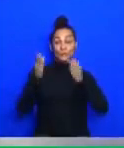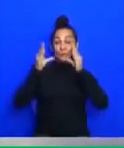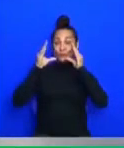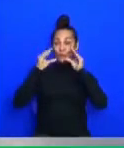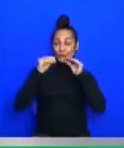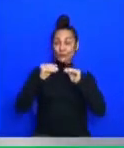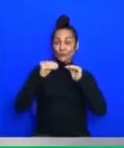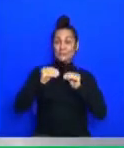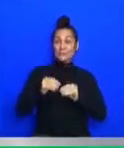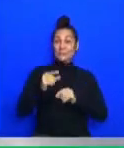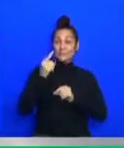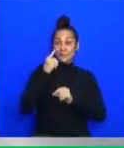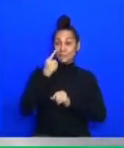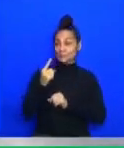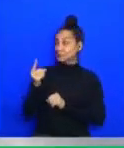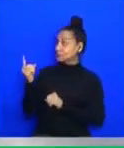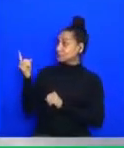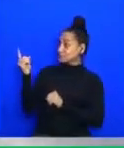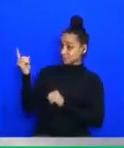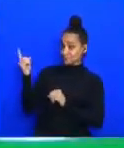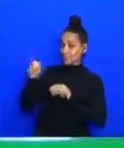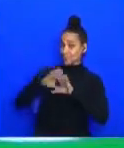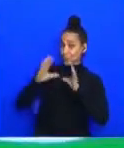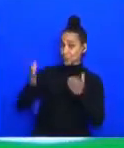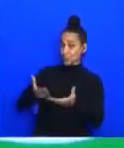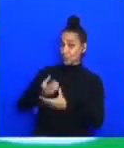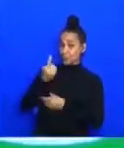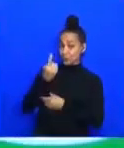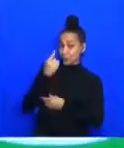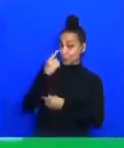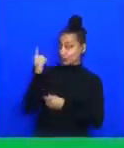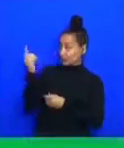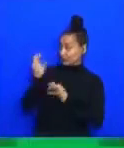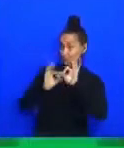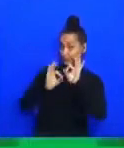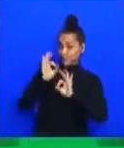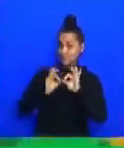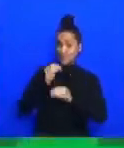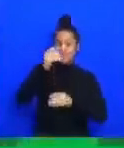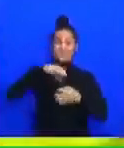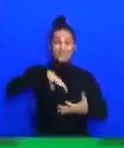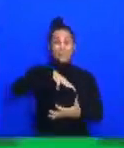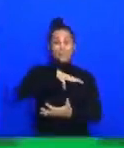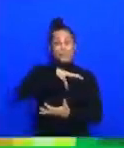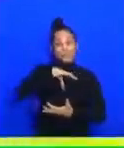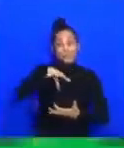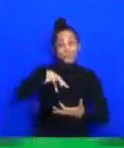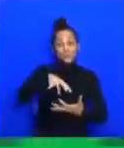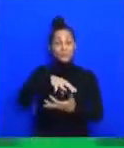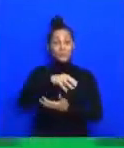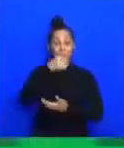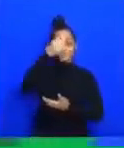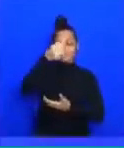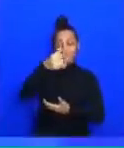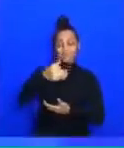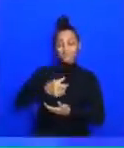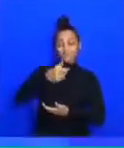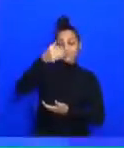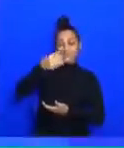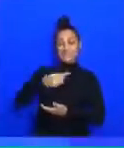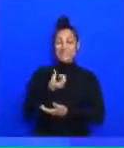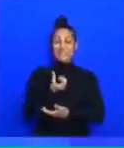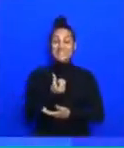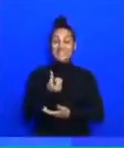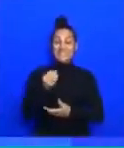desta noite. Estamos aqui com o Globo número 1 preparado para este sorteio. Ele já está girando e o suporte está carregado